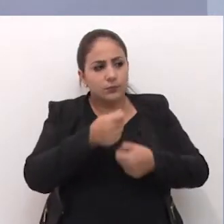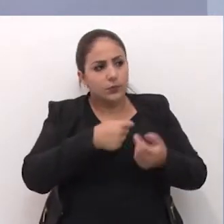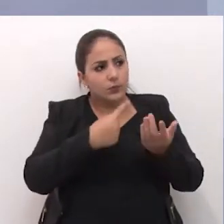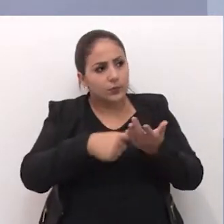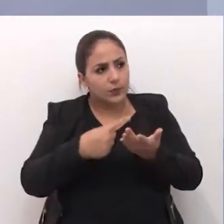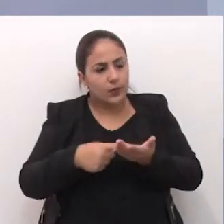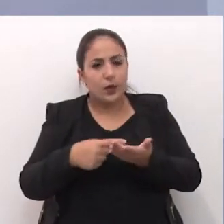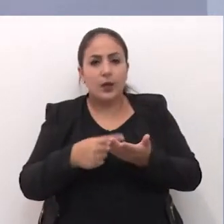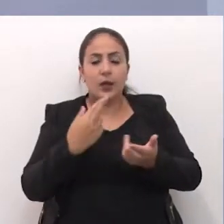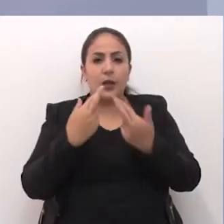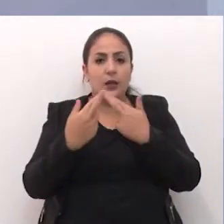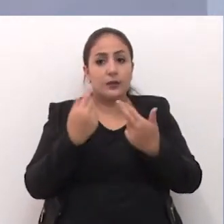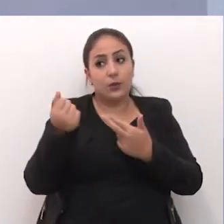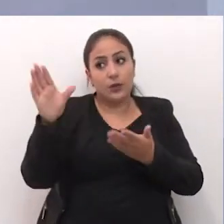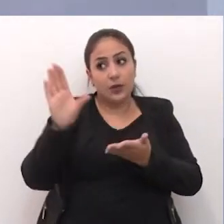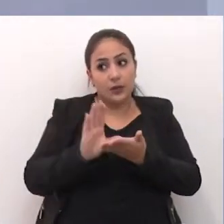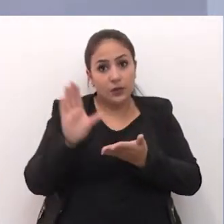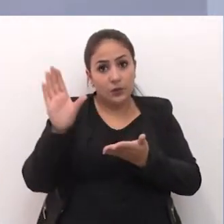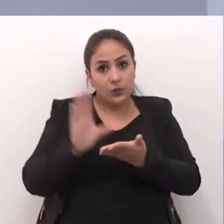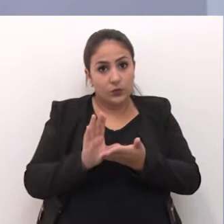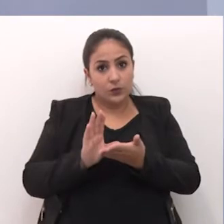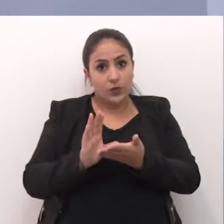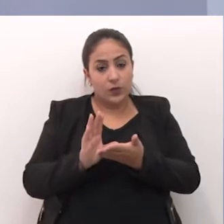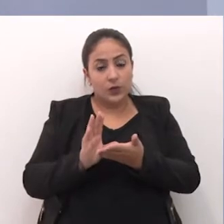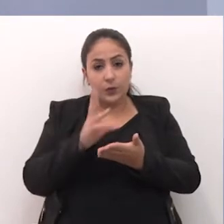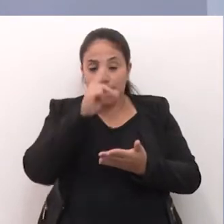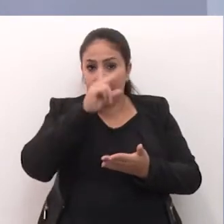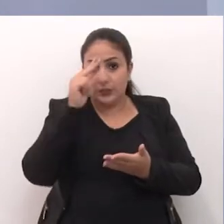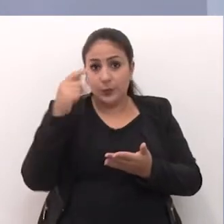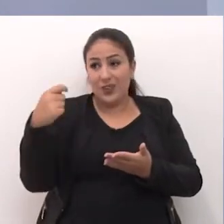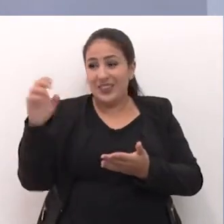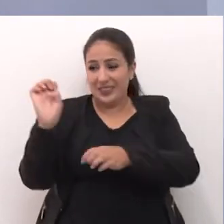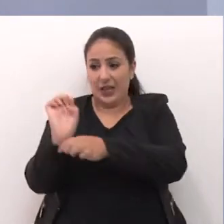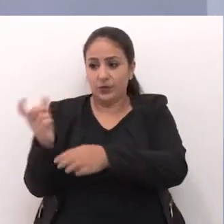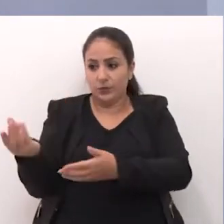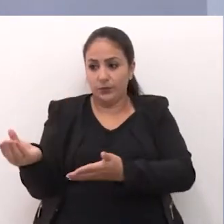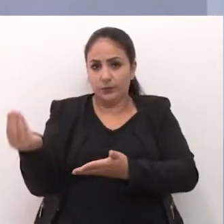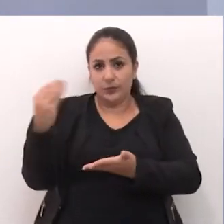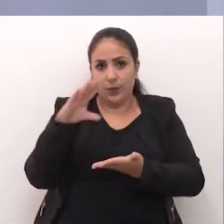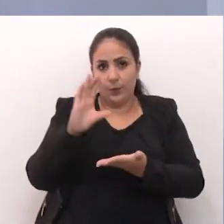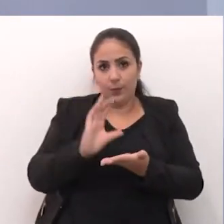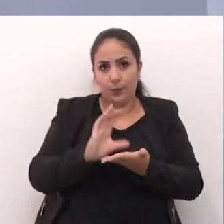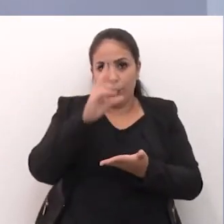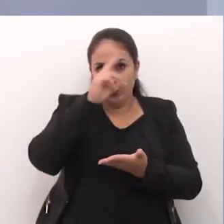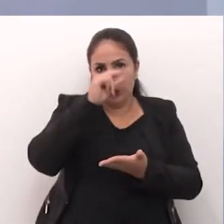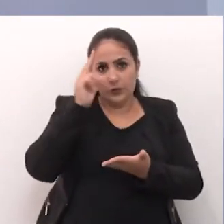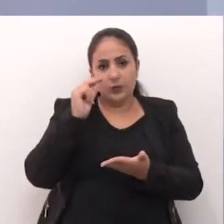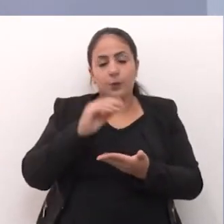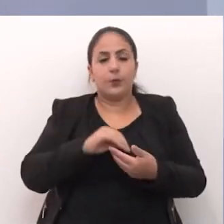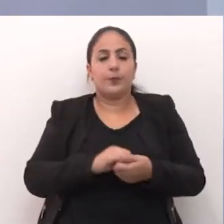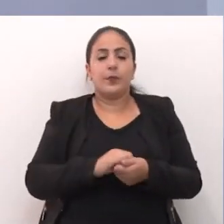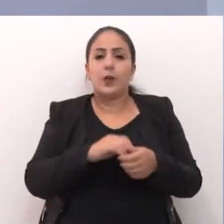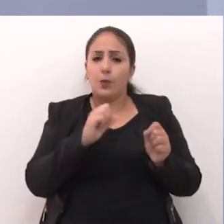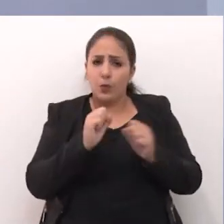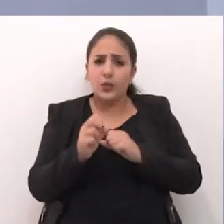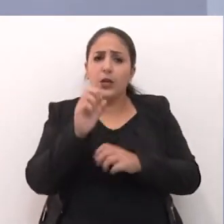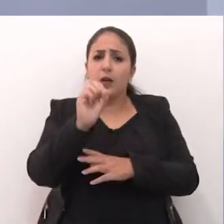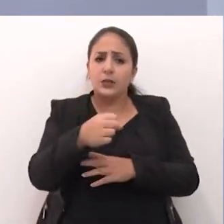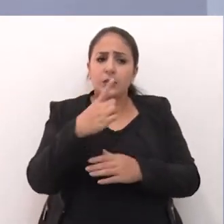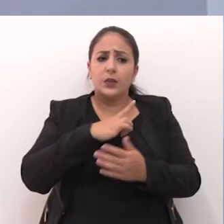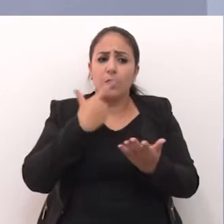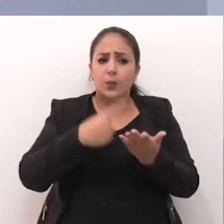negociação referente a recursos que o município tem para receber do Estado e que nessa negociação poderia